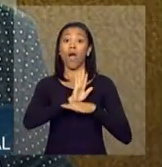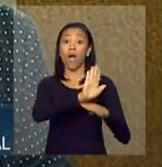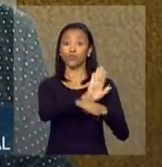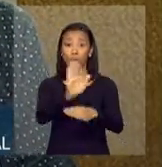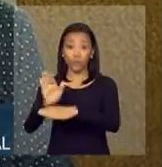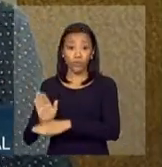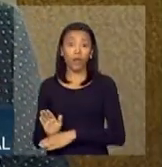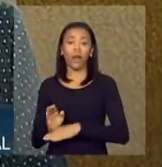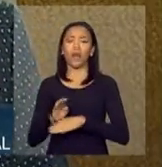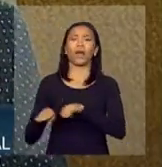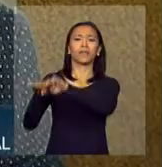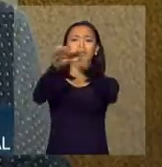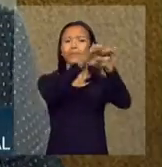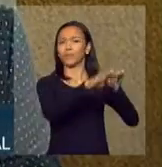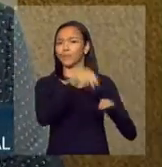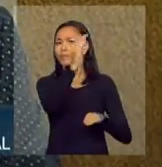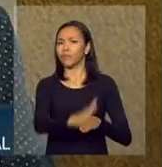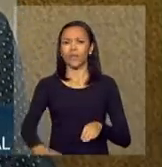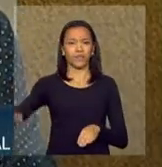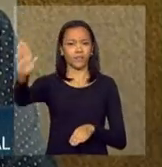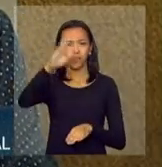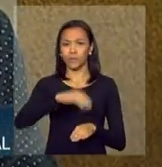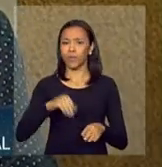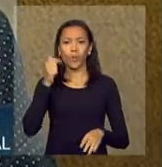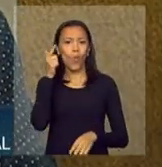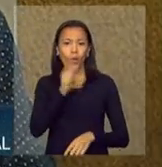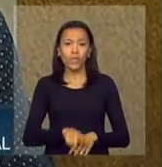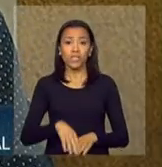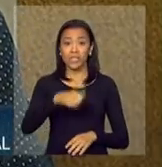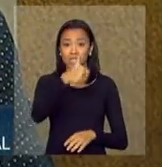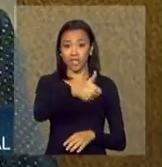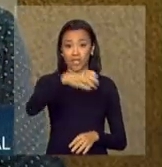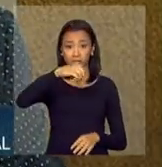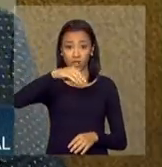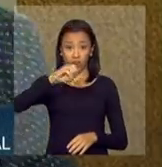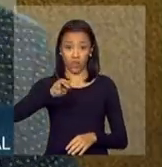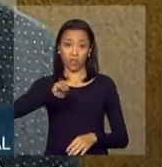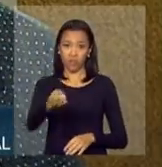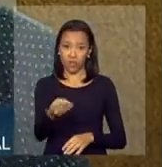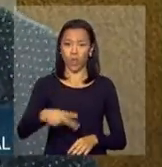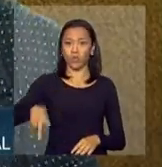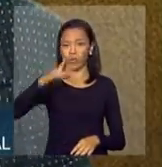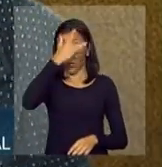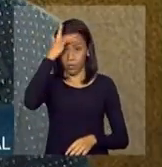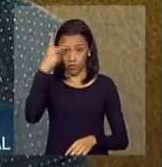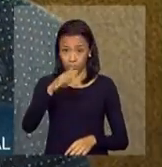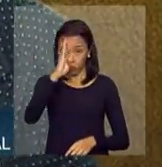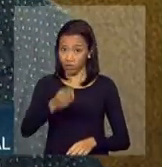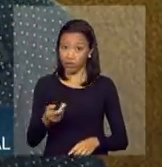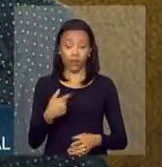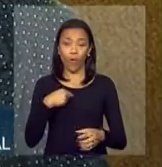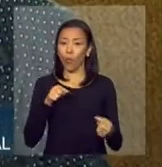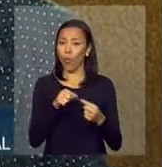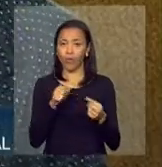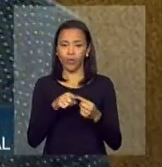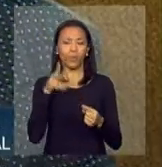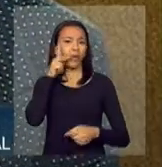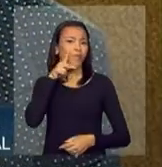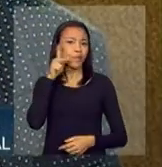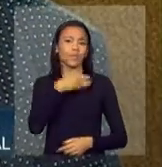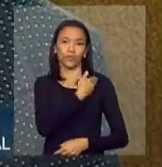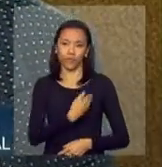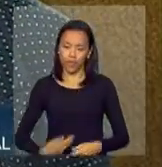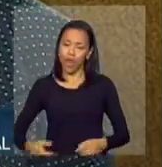abrangência nacional, ou ela não serve para esse país de 190 milhões de brasileiros, e ela não serve para ser política do governo federal. Ela pode ser uma política para